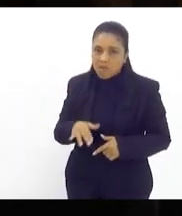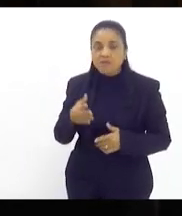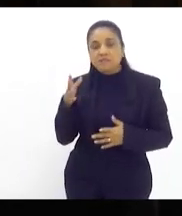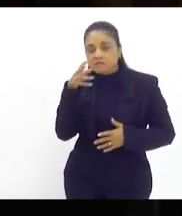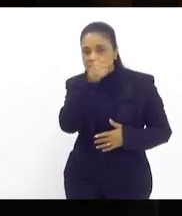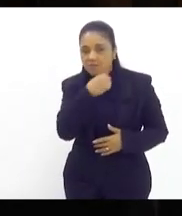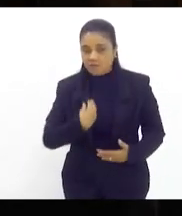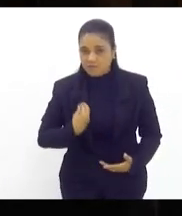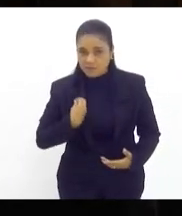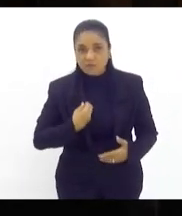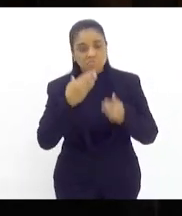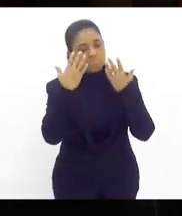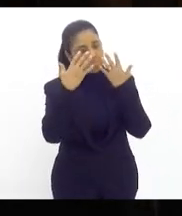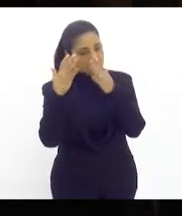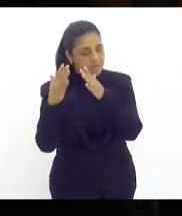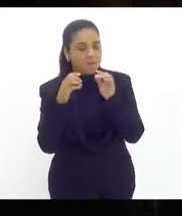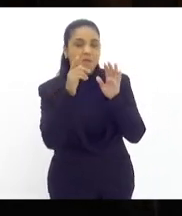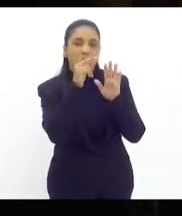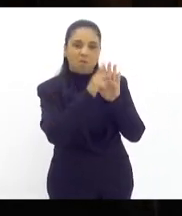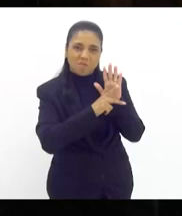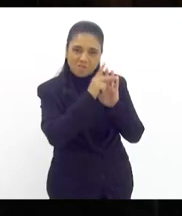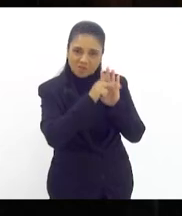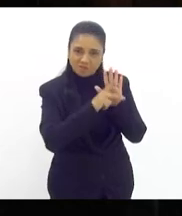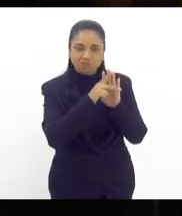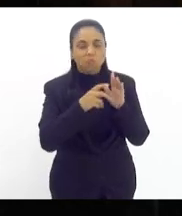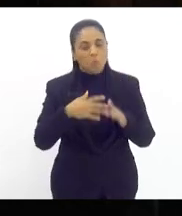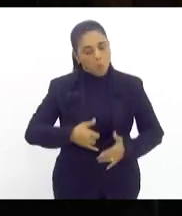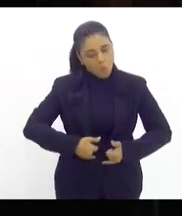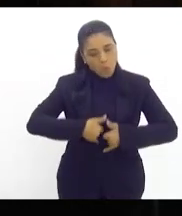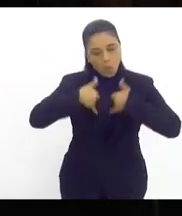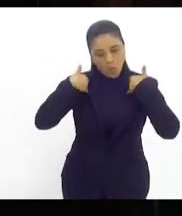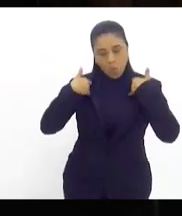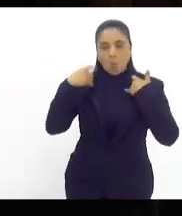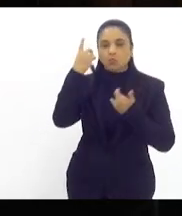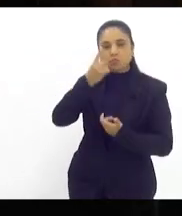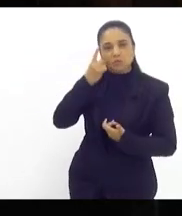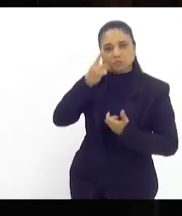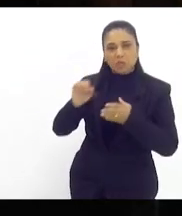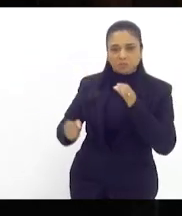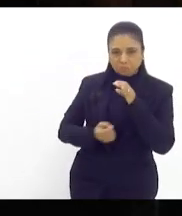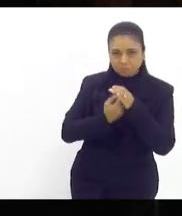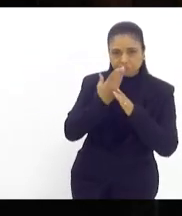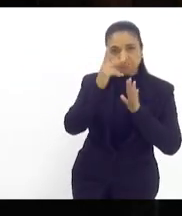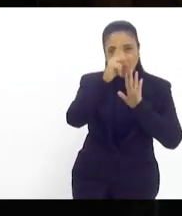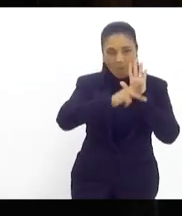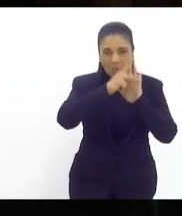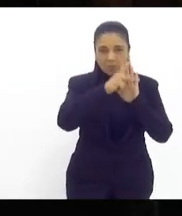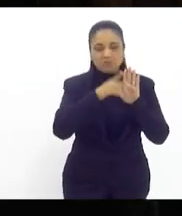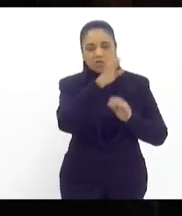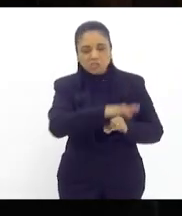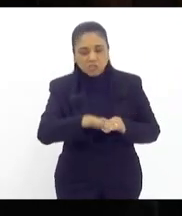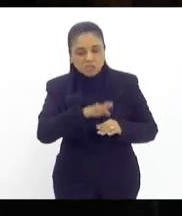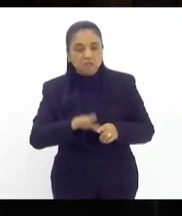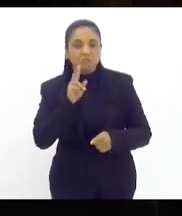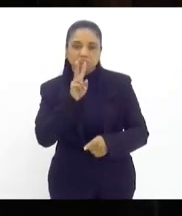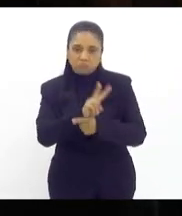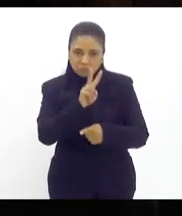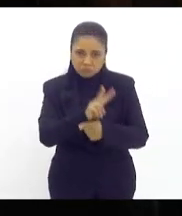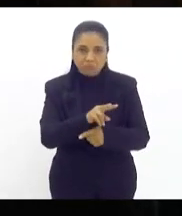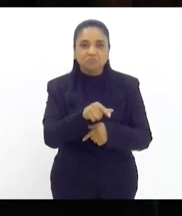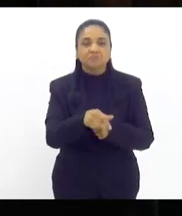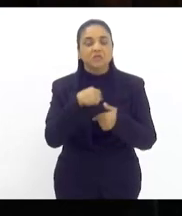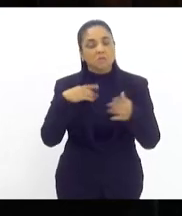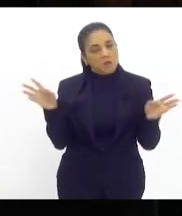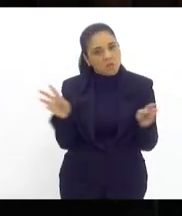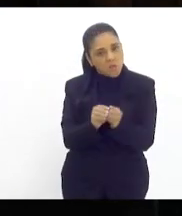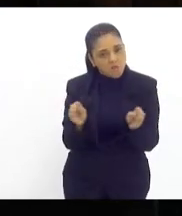pelo projeto muito orgulho de estar ao lado desses deputados como coautor e que as nossas crianças sejam protegidas e pra concluir de